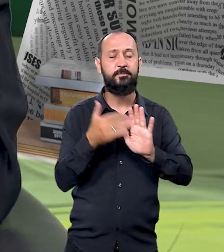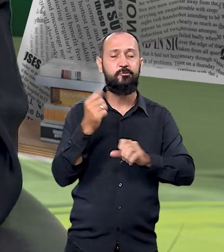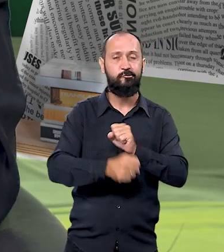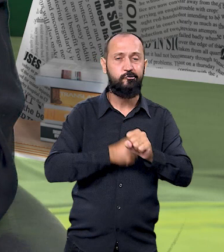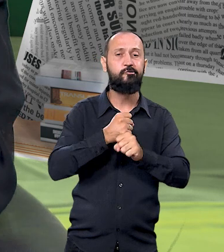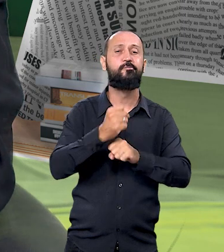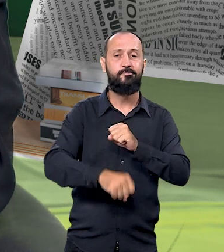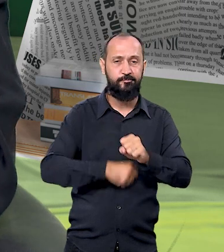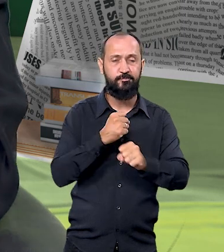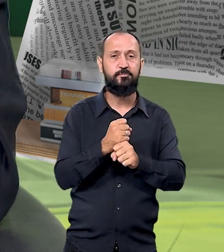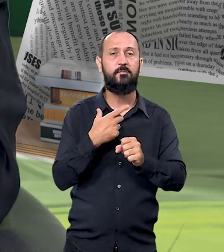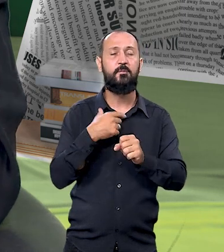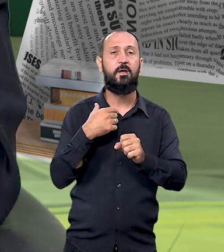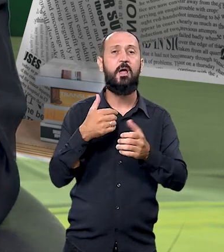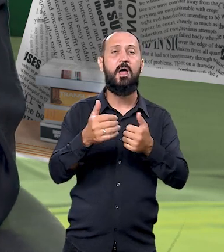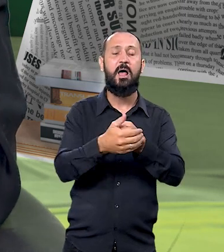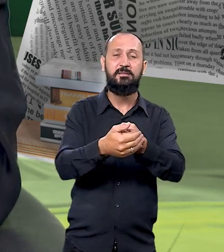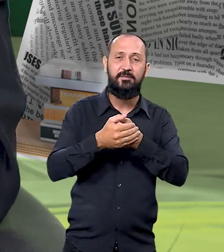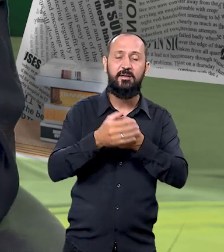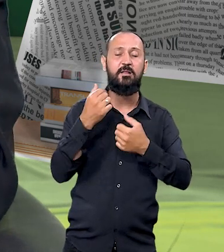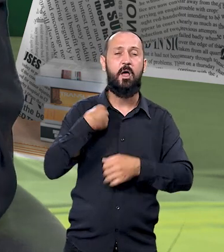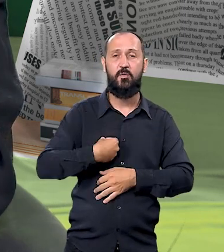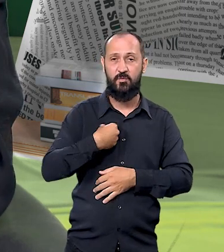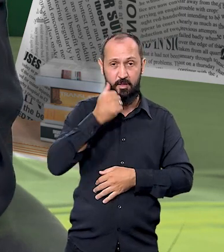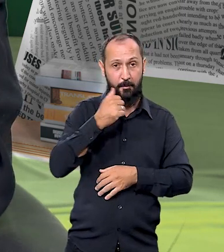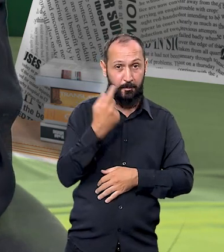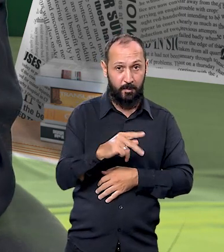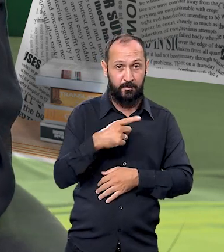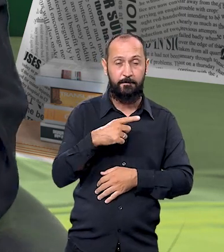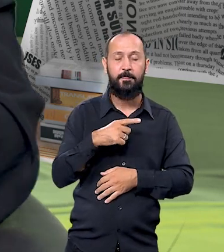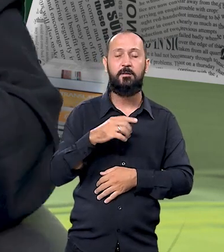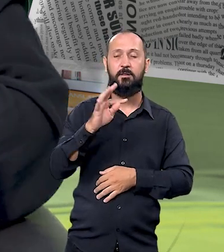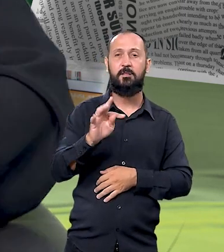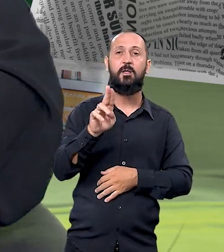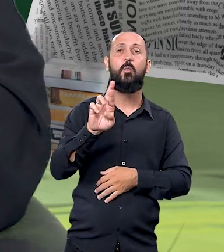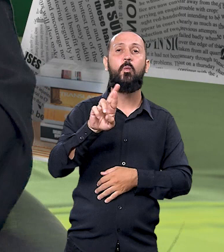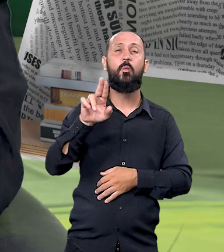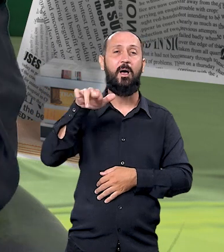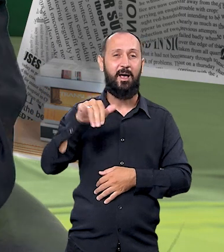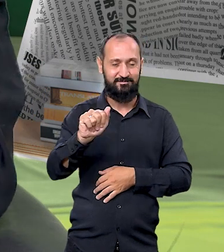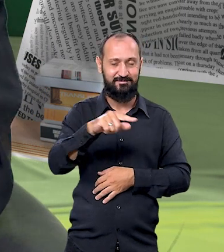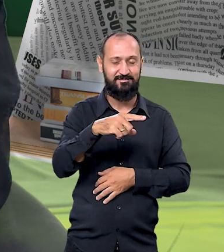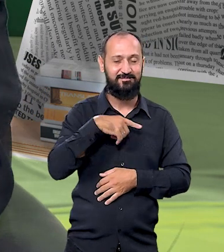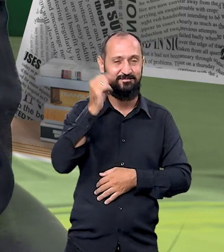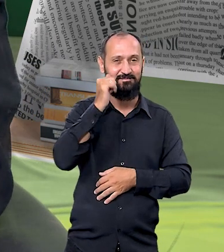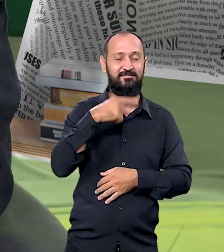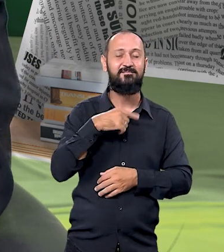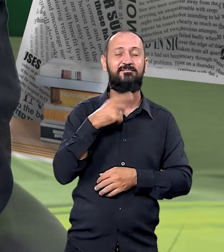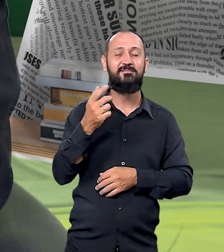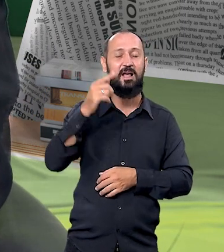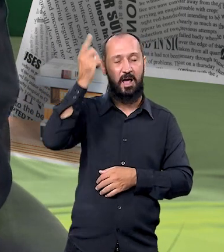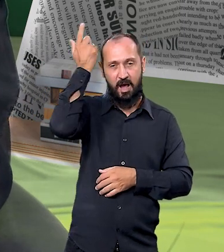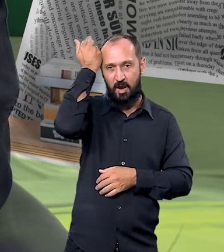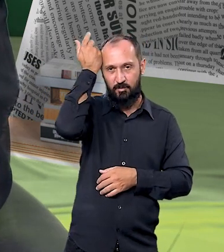a vida das mulheres pelo fim da violência é defender o Tecorá, né? No caso das mulheres Guarani Kaiowá, né? O reconhecimento do território